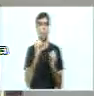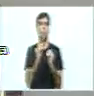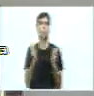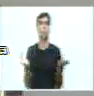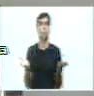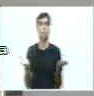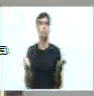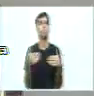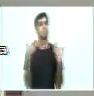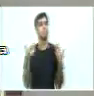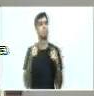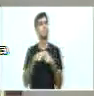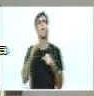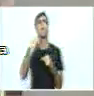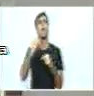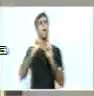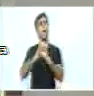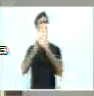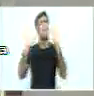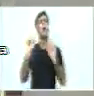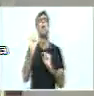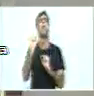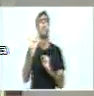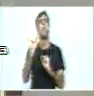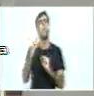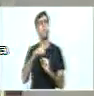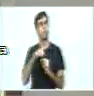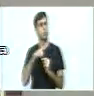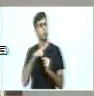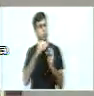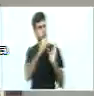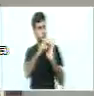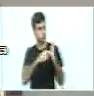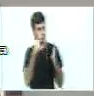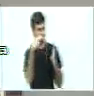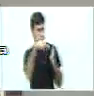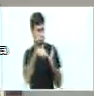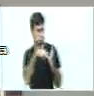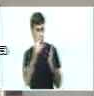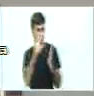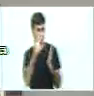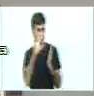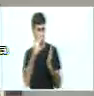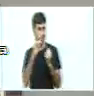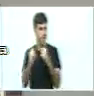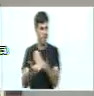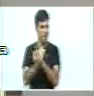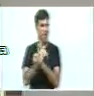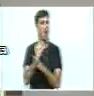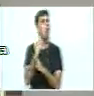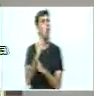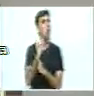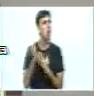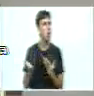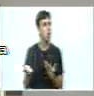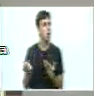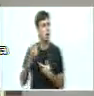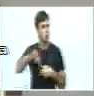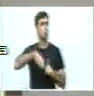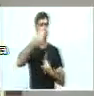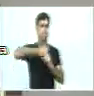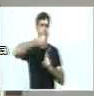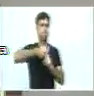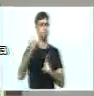feito. Então, que transparência é essa que está aqui sendo no ofício chegando aqui? Isso é para enganar quem? Né? Nós estamos aqui fazendo a nossa